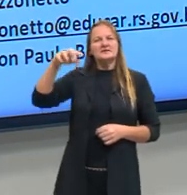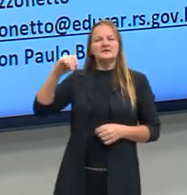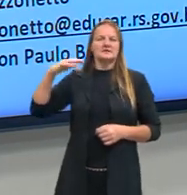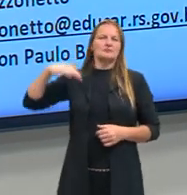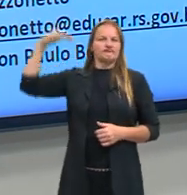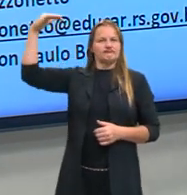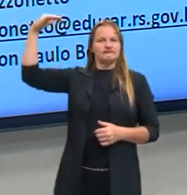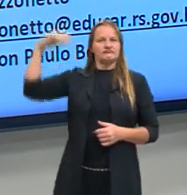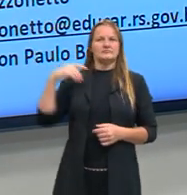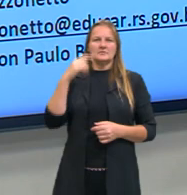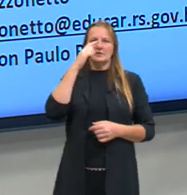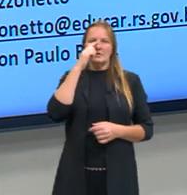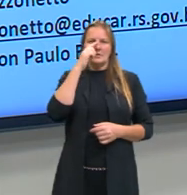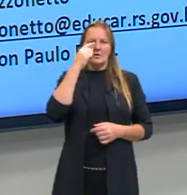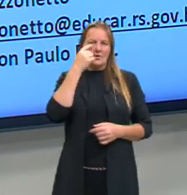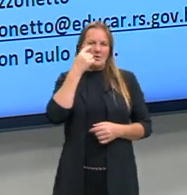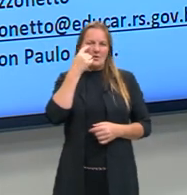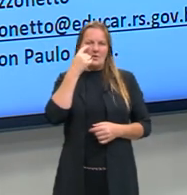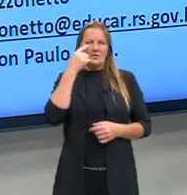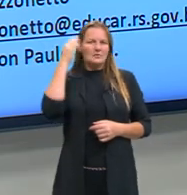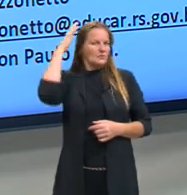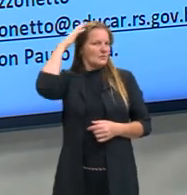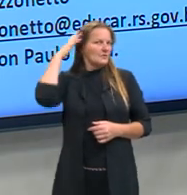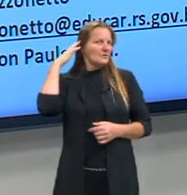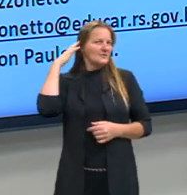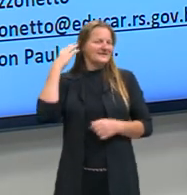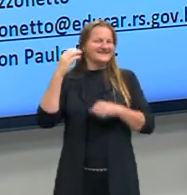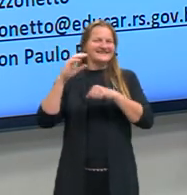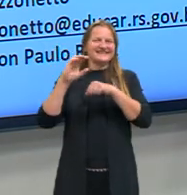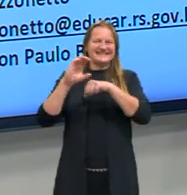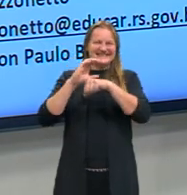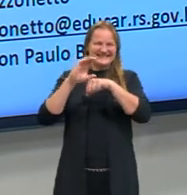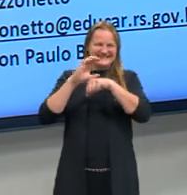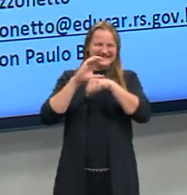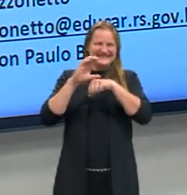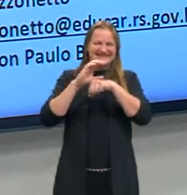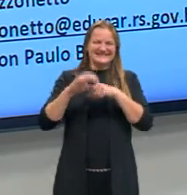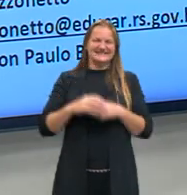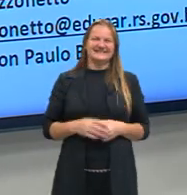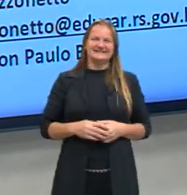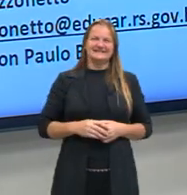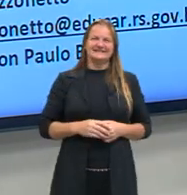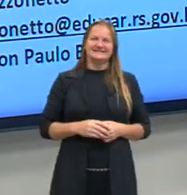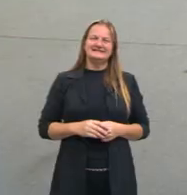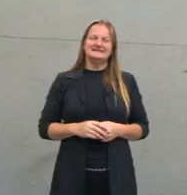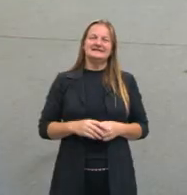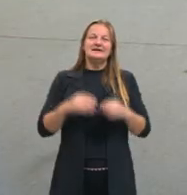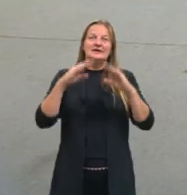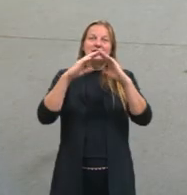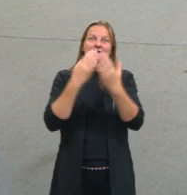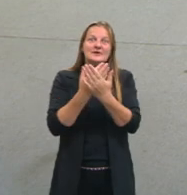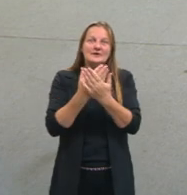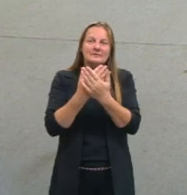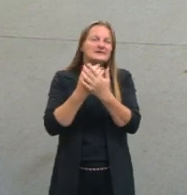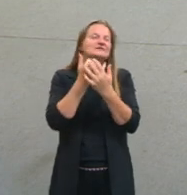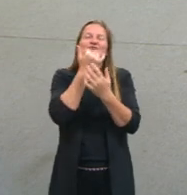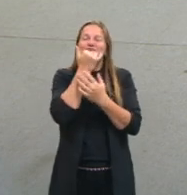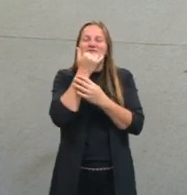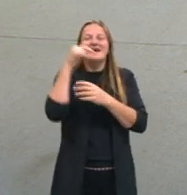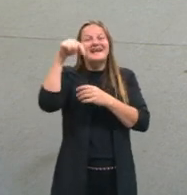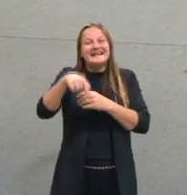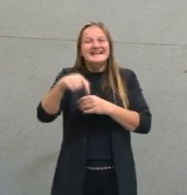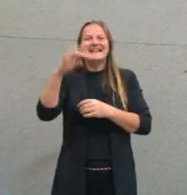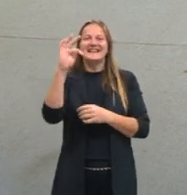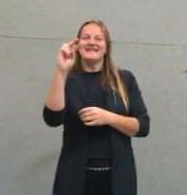cabelos e olhos castanhos dos cabelos já foram mais castanhos né Estou aqui no estúdio da TV em Porto Alegre